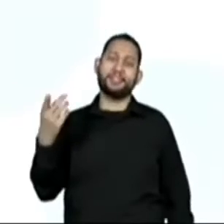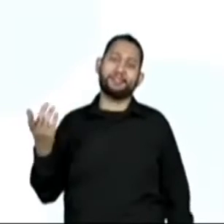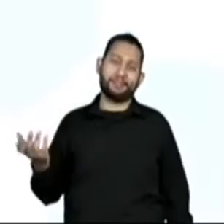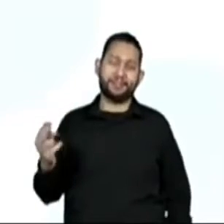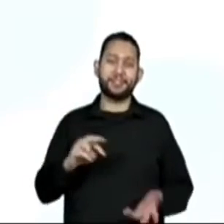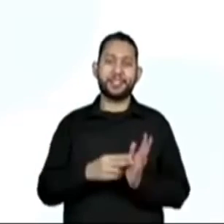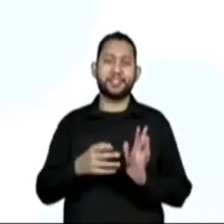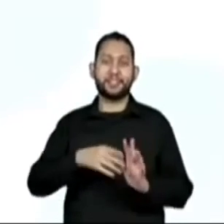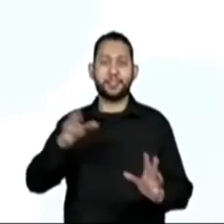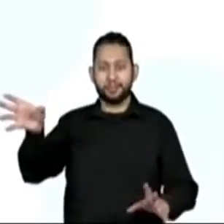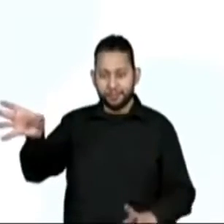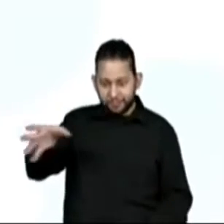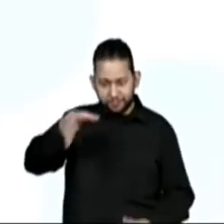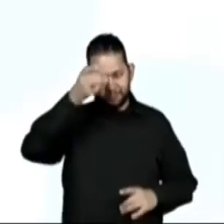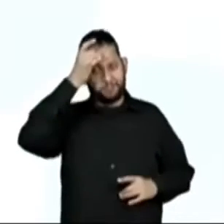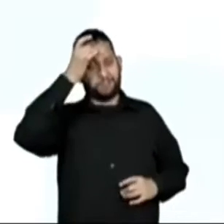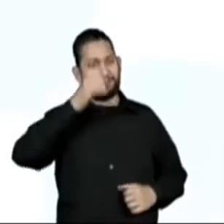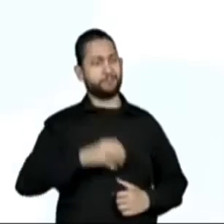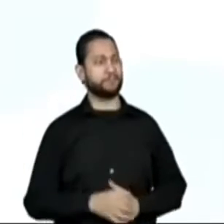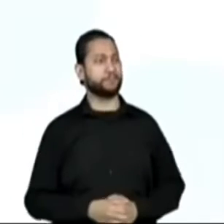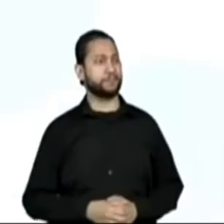realmente fala isso. Vovó.